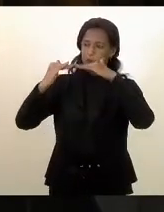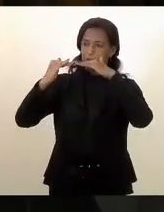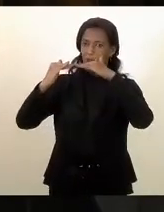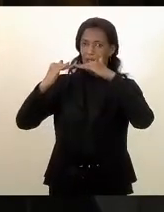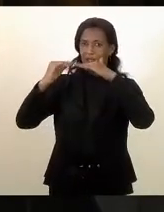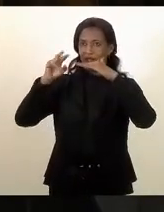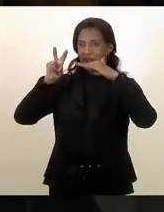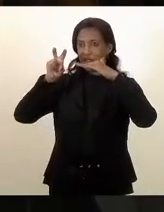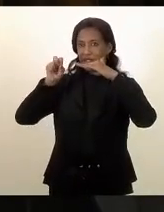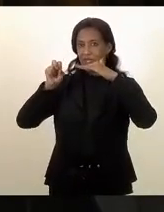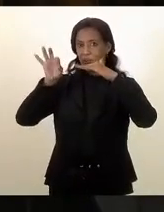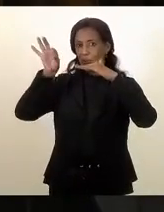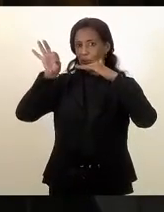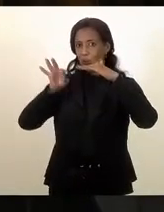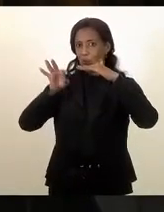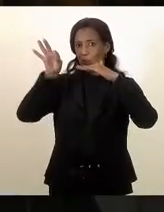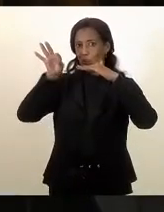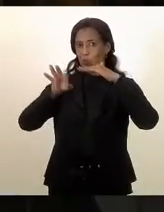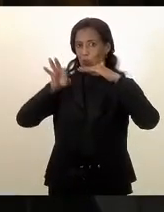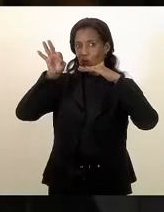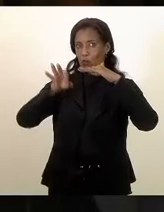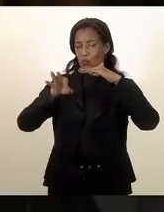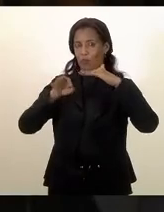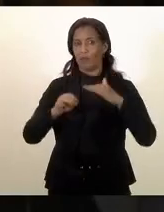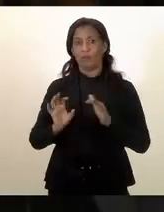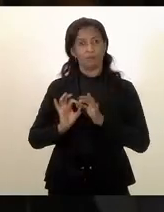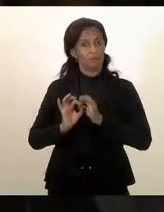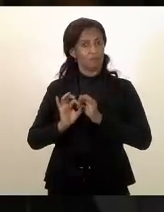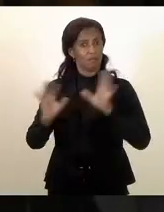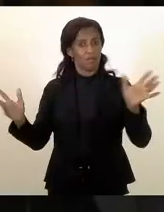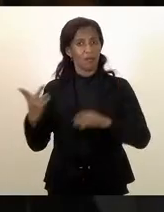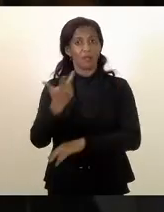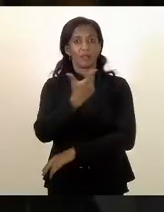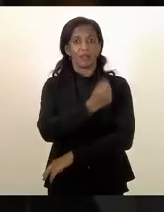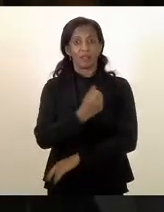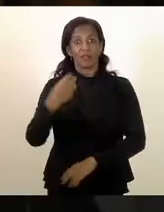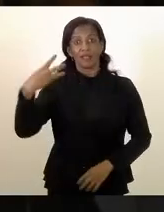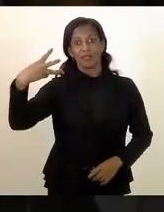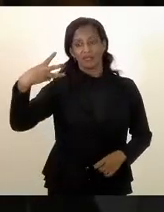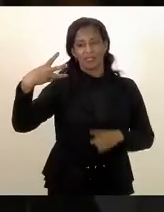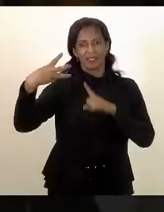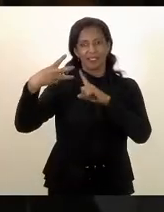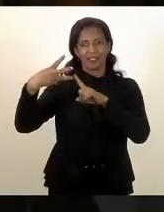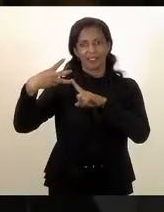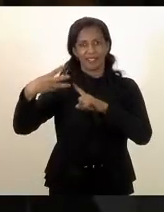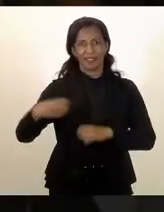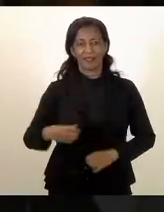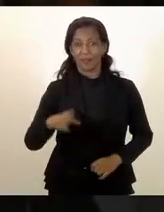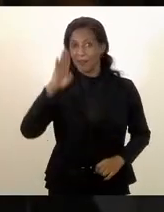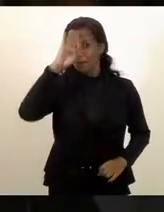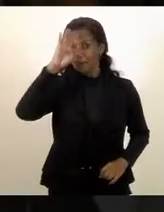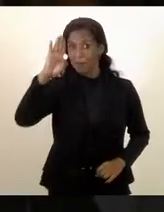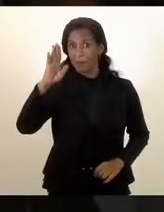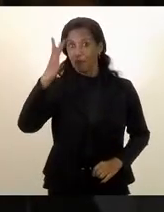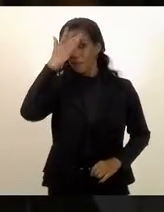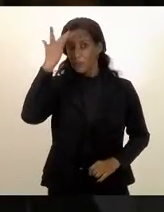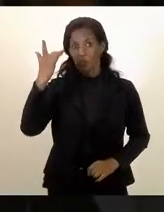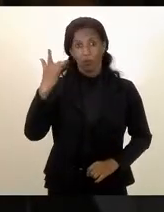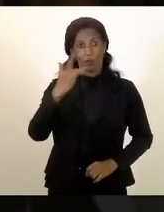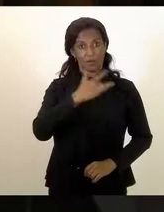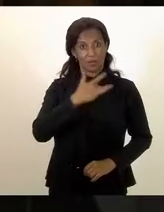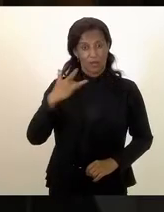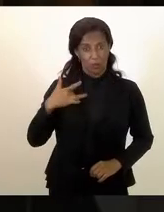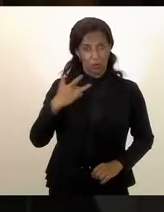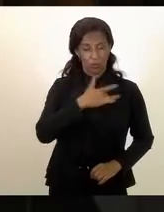% será liberada a terceira dose principalmente para pessoal da saúde que está no front